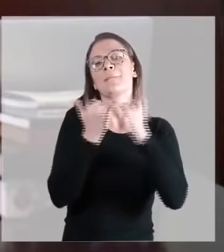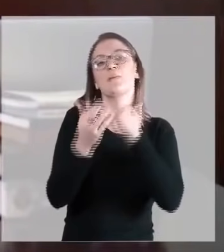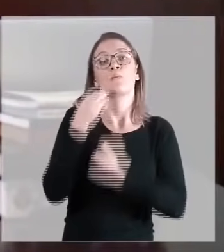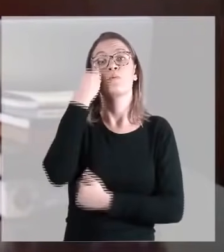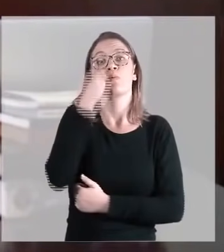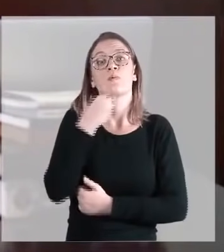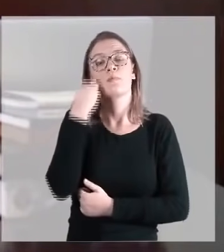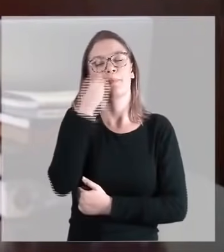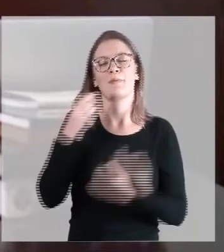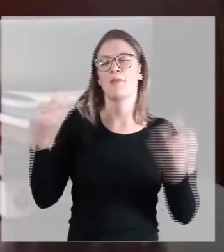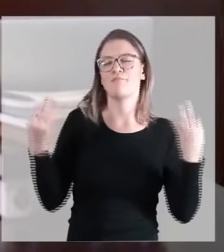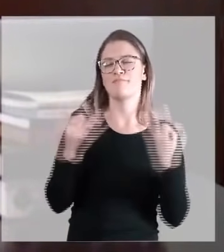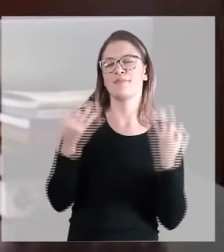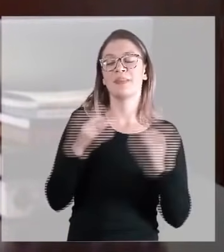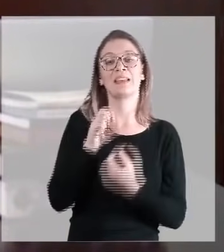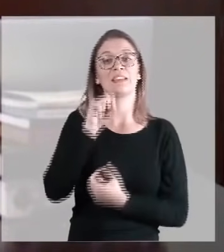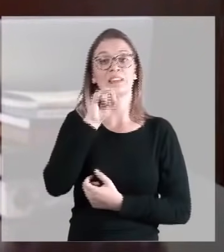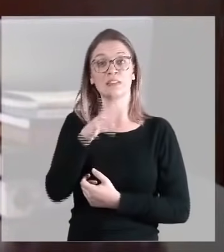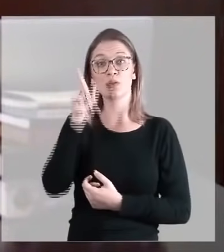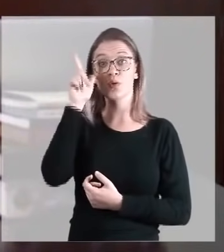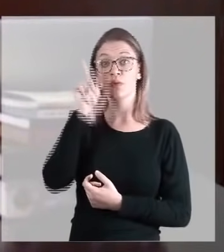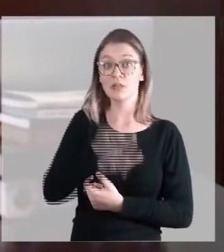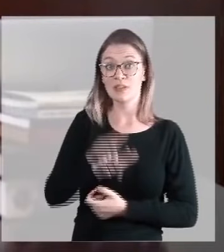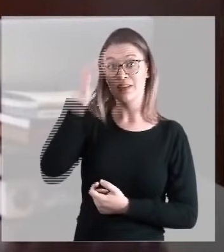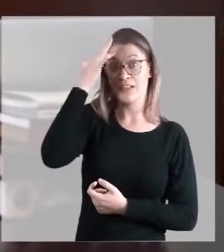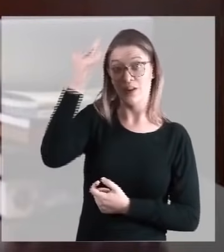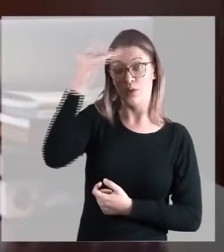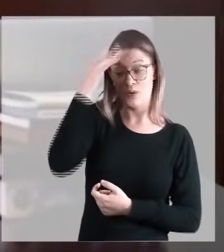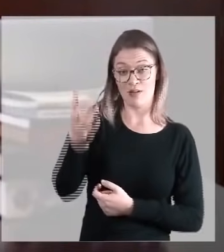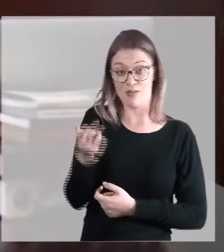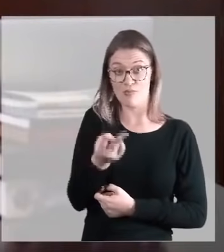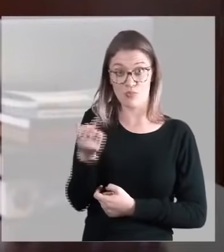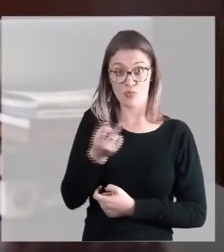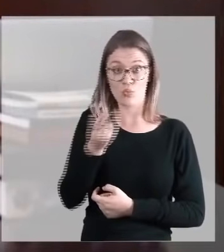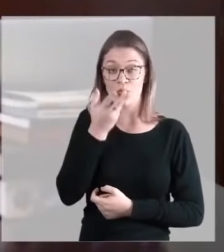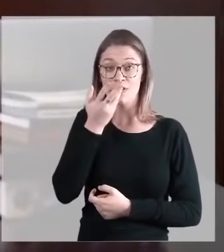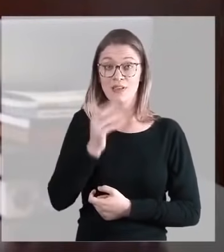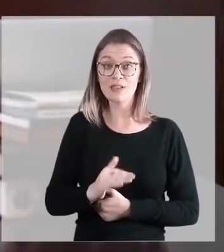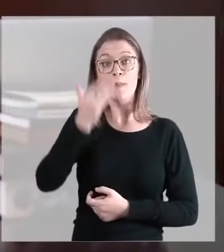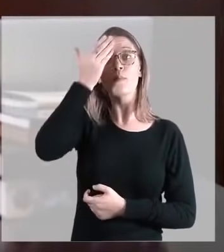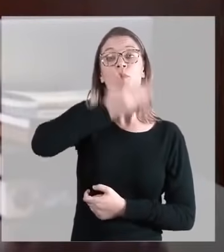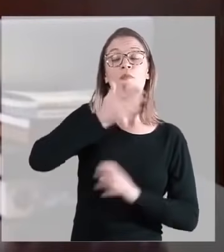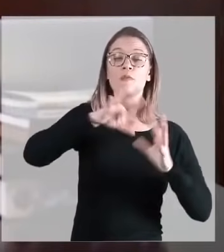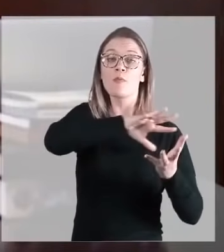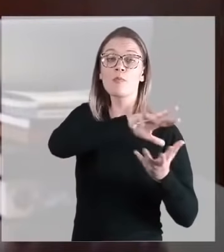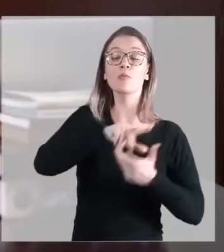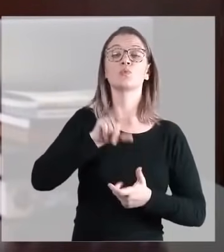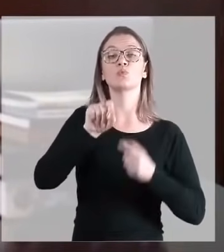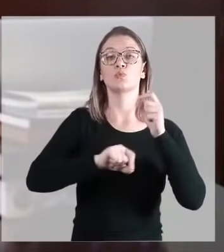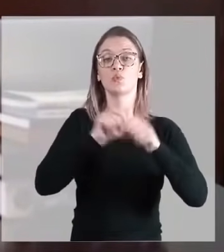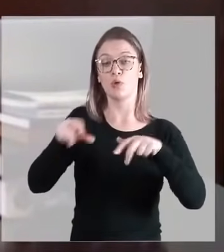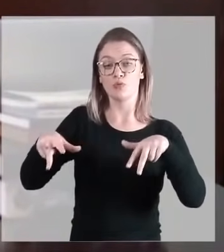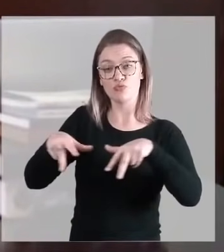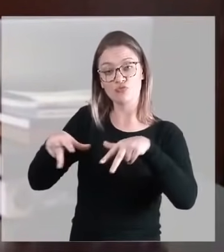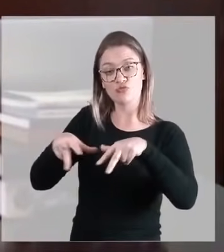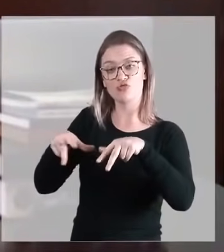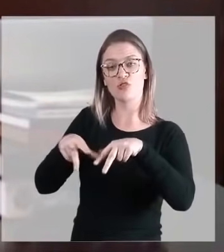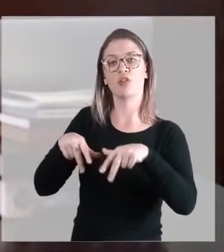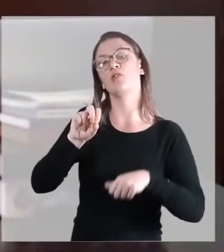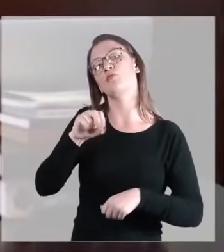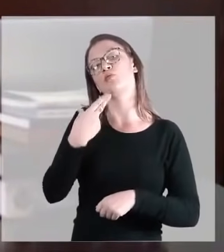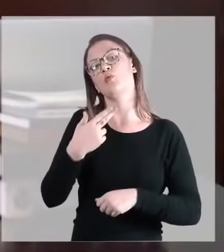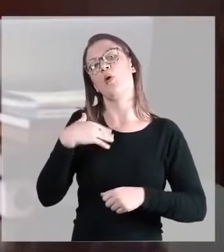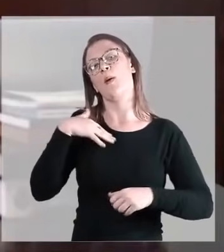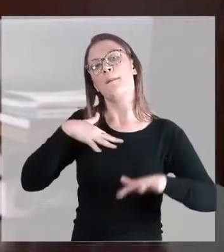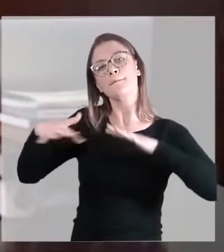cobaia perfeita. E se ele conseguisse executar o seu plano, a sua teoria nessas duas crianças, estaria provando para o mundo que o gênero,